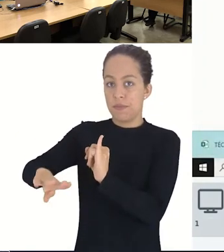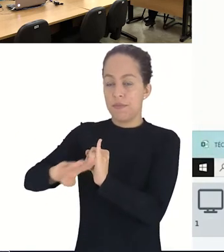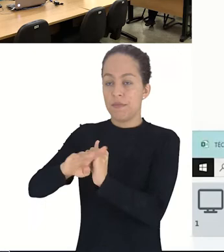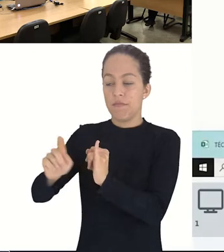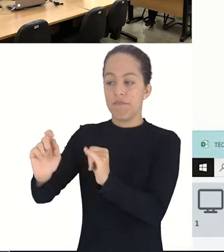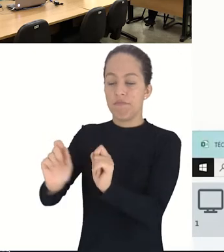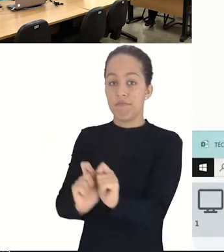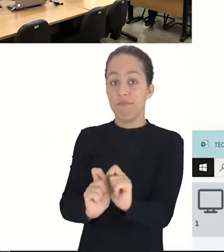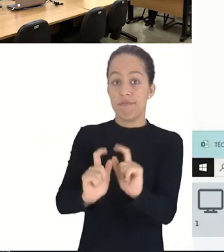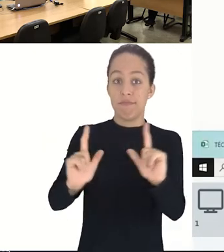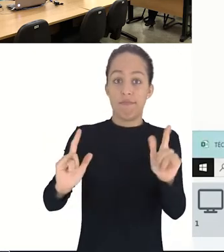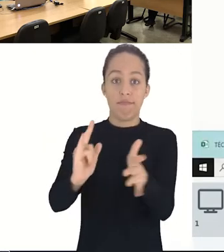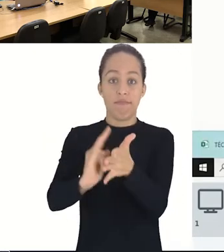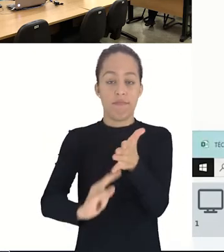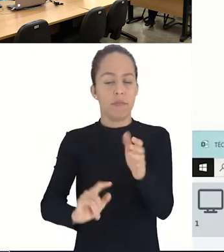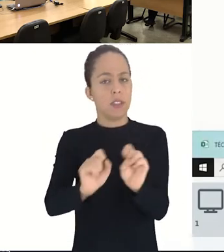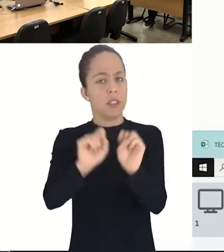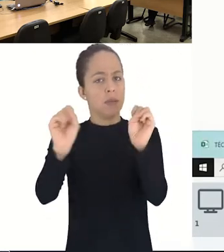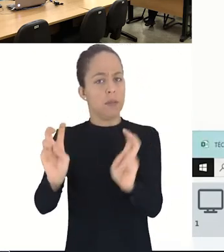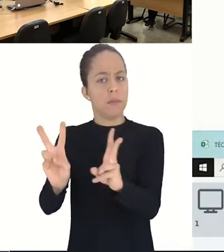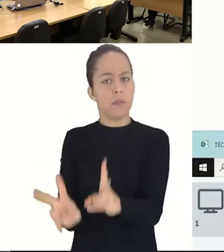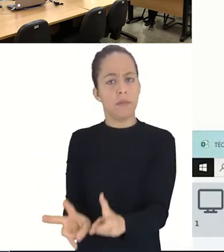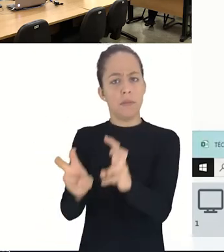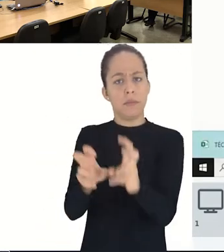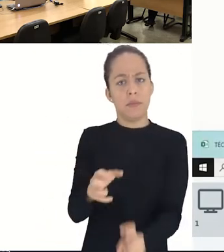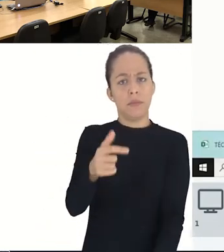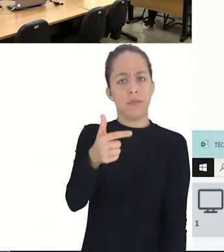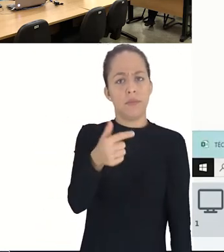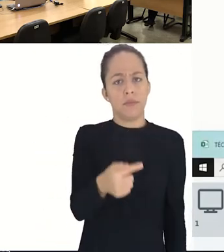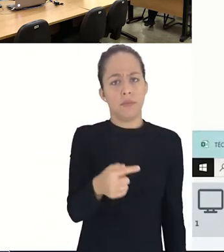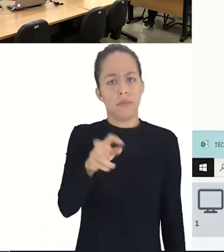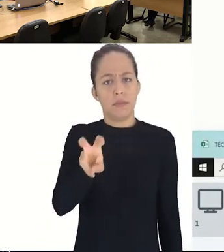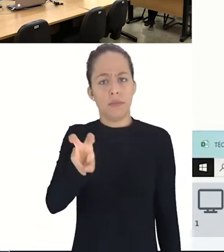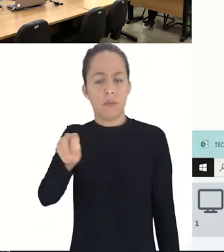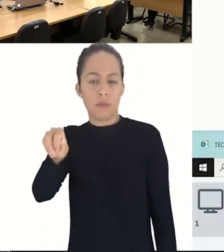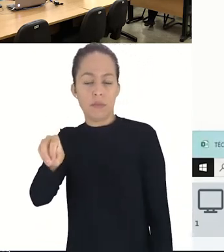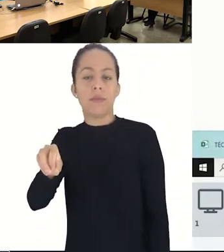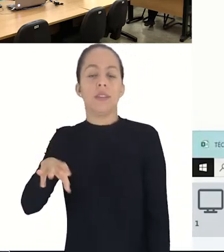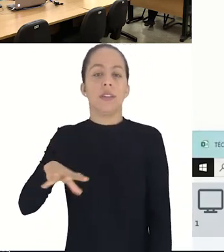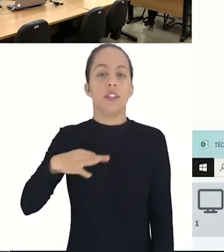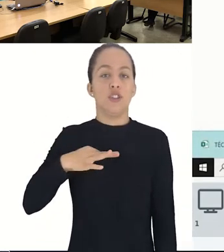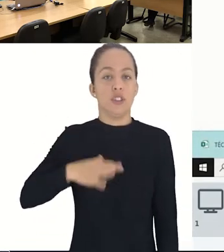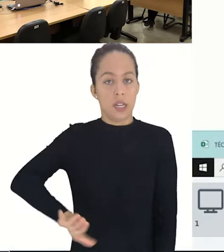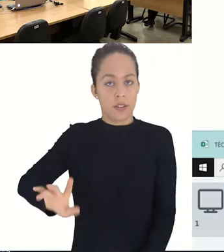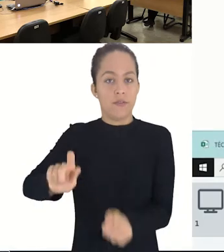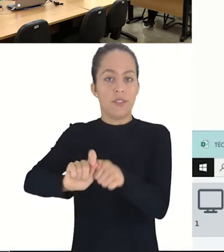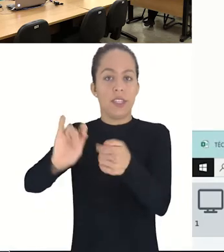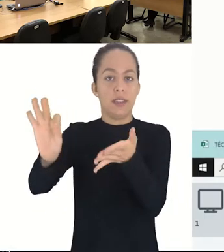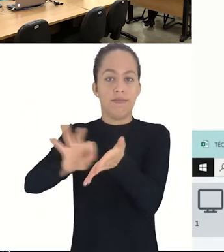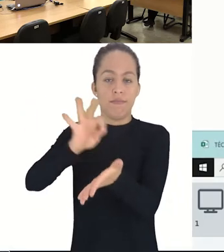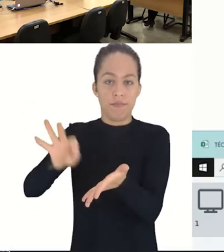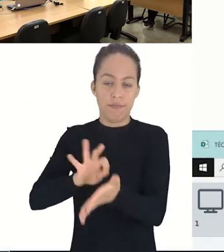abrir o arquivo. O sistema já reconheceu todos os 250 candidatos inscritos para o curso.